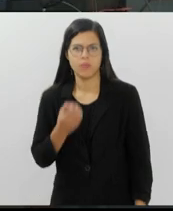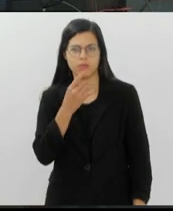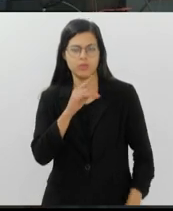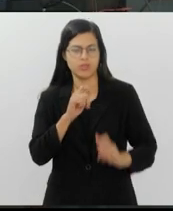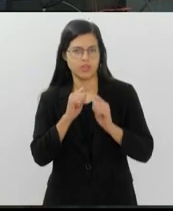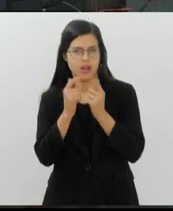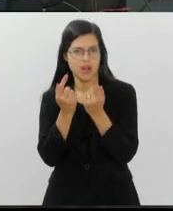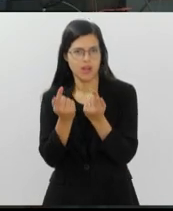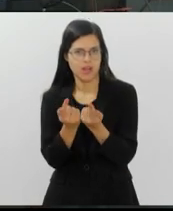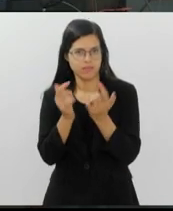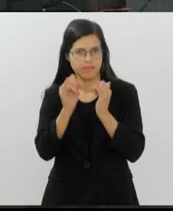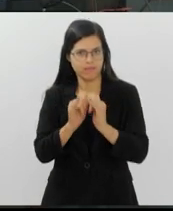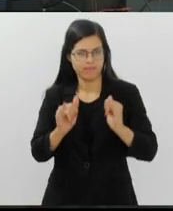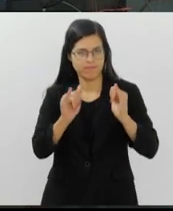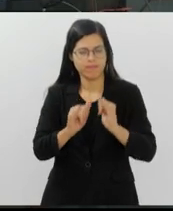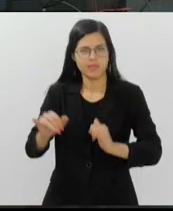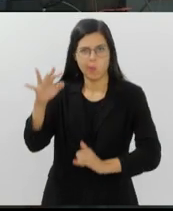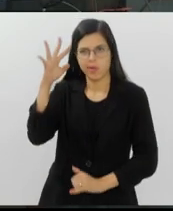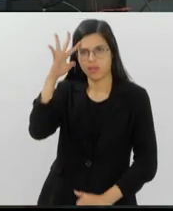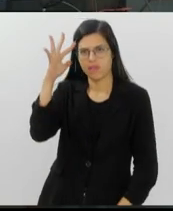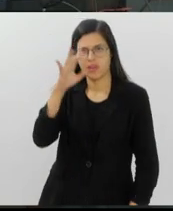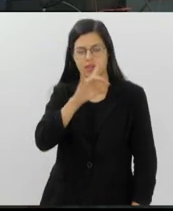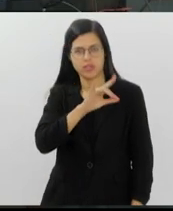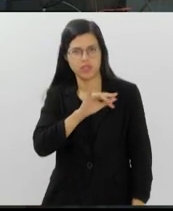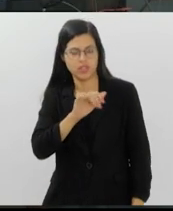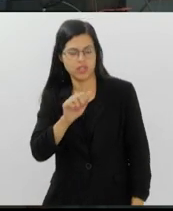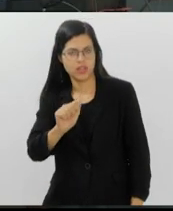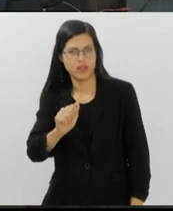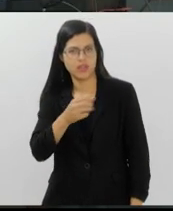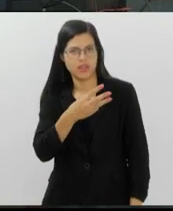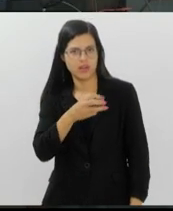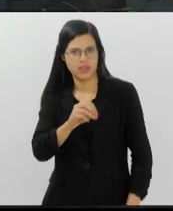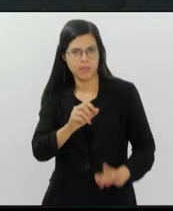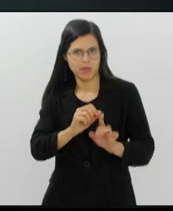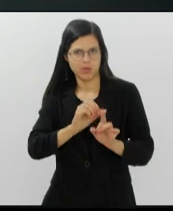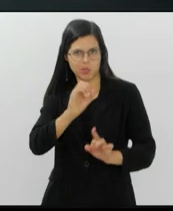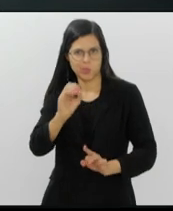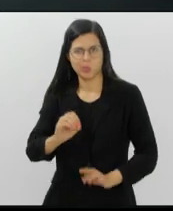O Bom Dia Alerj traz os seguintes destaques nesta quarta-feira, 30 de outubro.